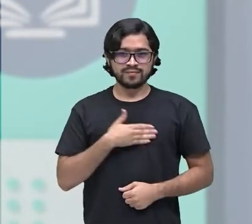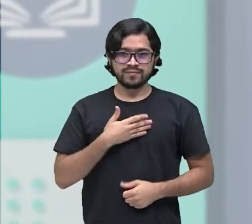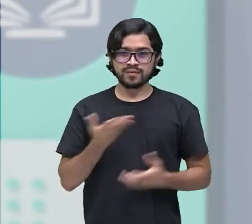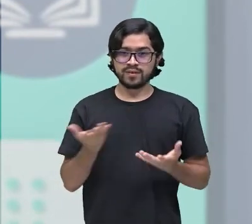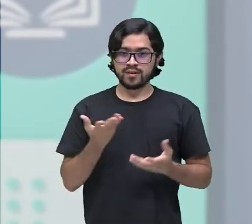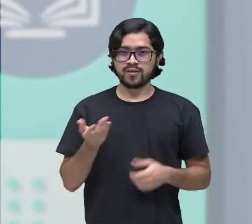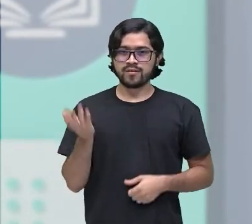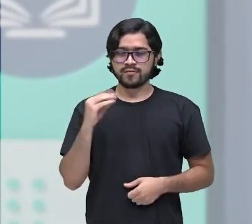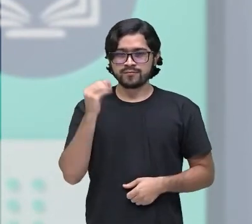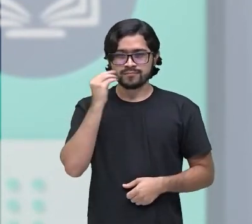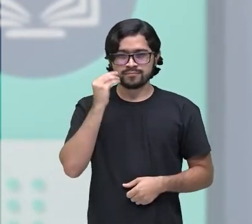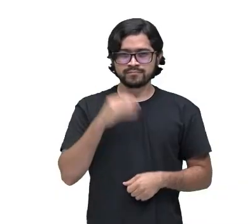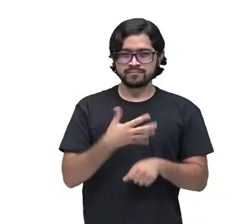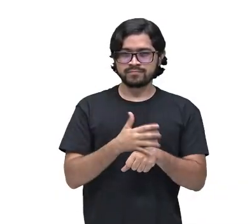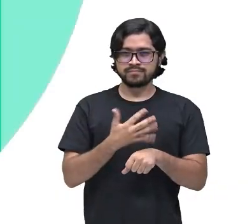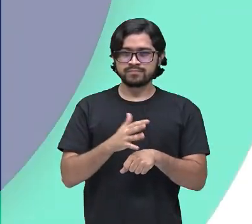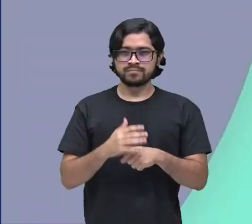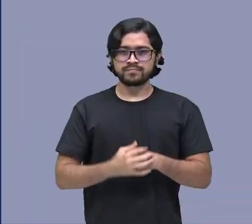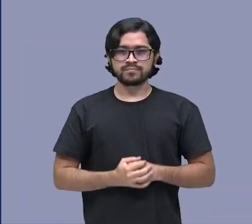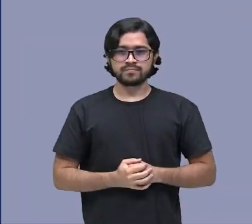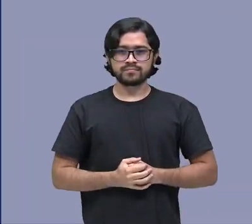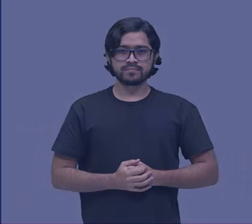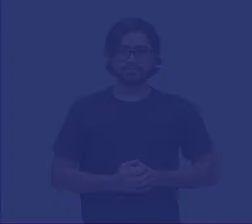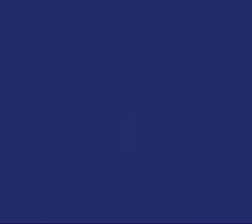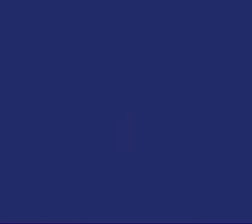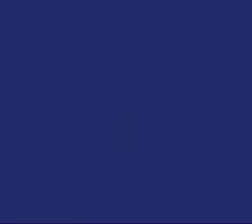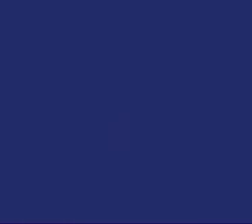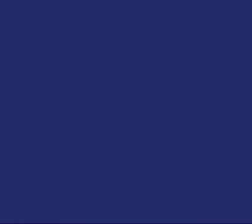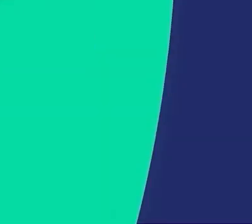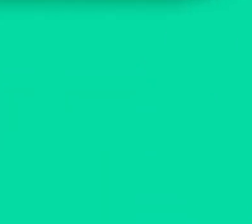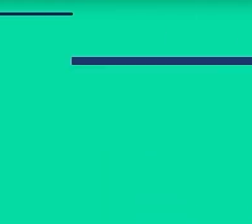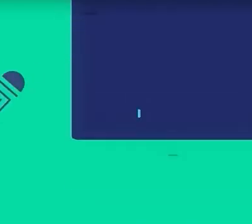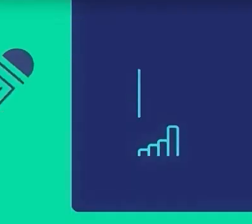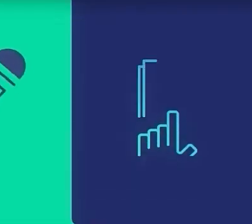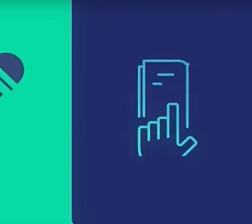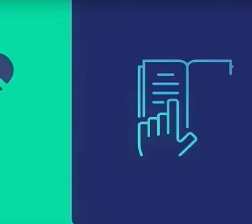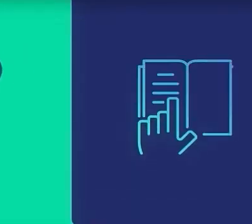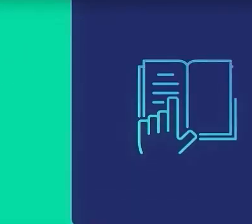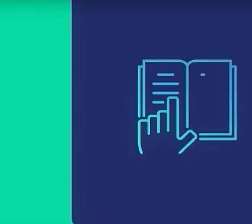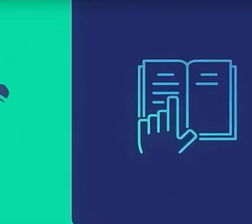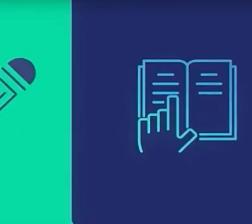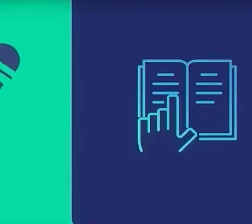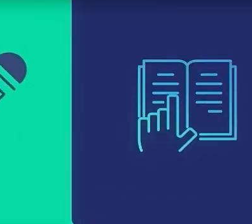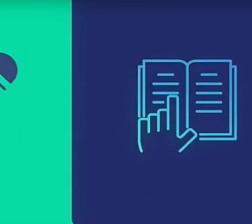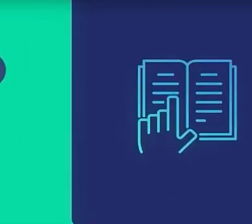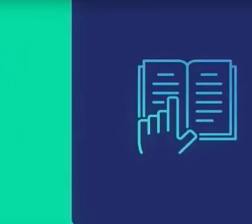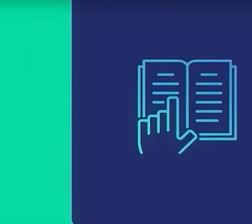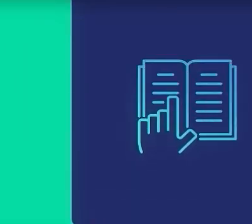para o nosso aplicando.